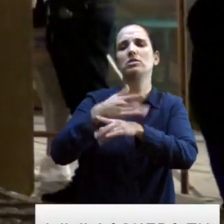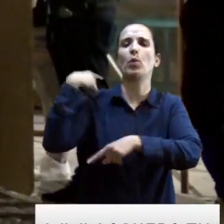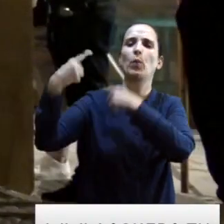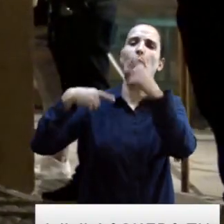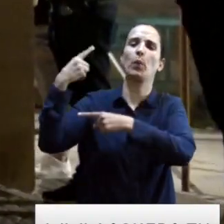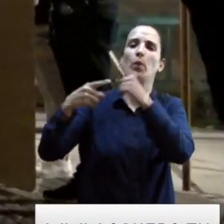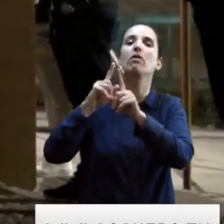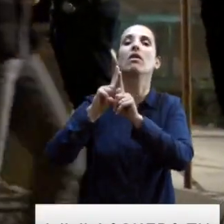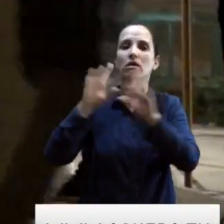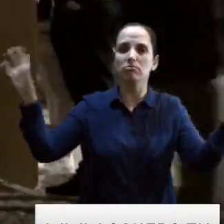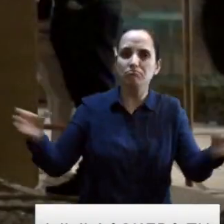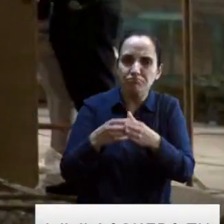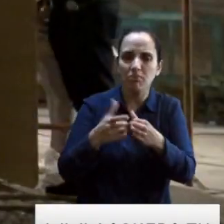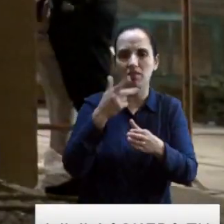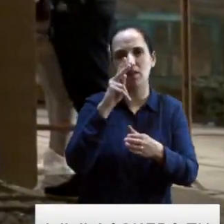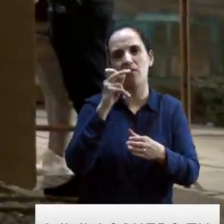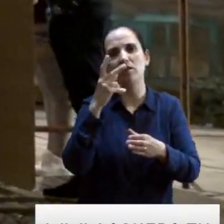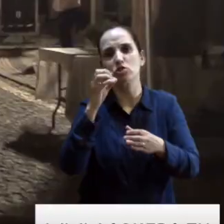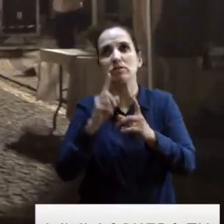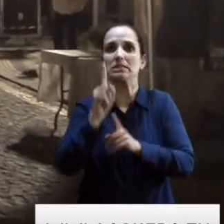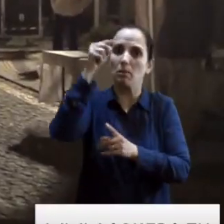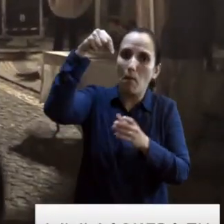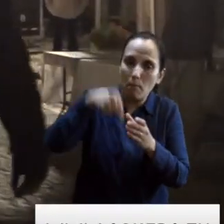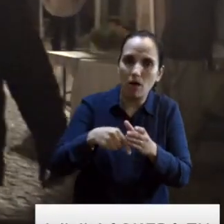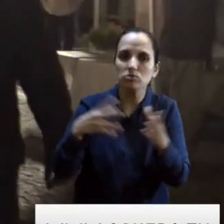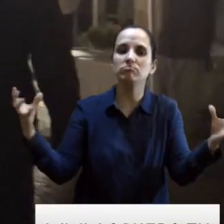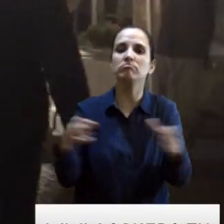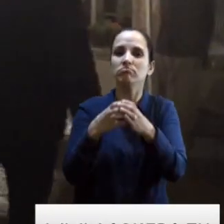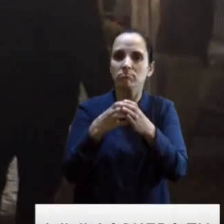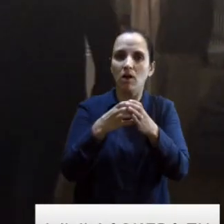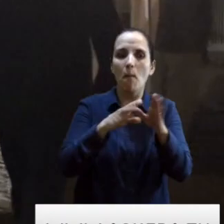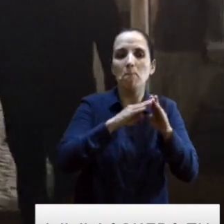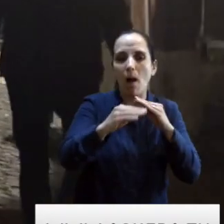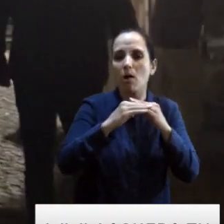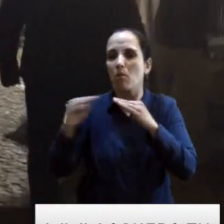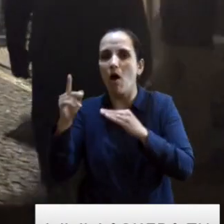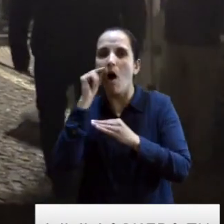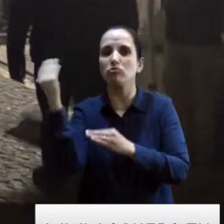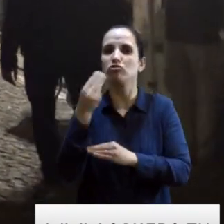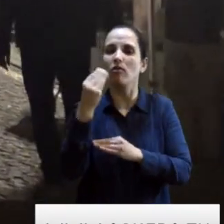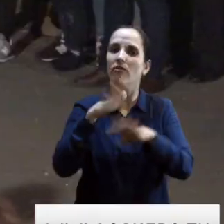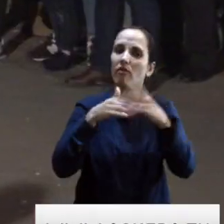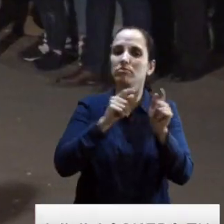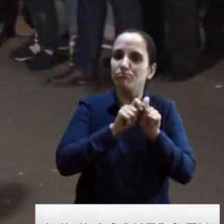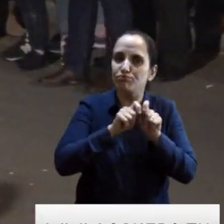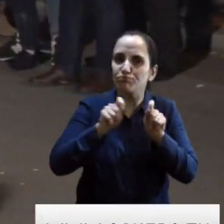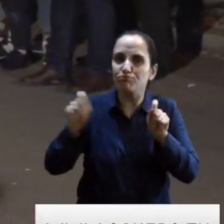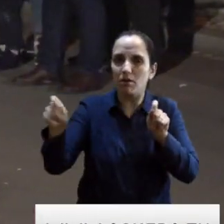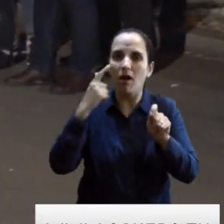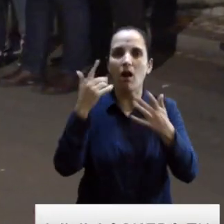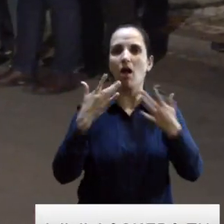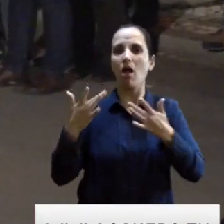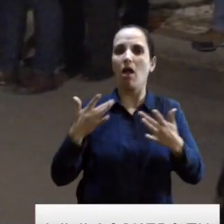tempo junta os lugares de Travassou de cima e de baixo em dois palcos construídos pelos jovens solteiros durante a quaresma, num espetáculo